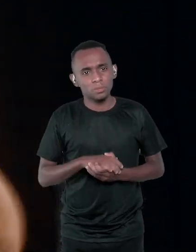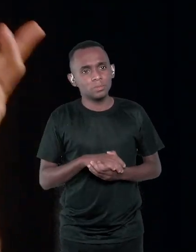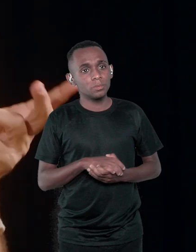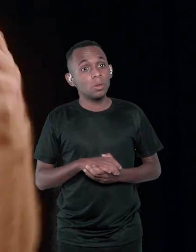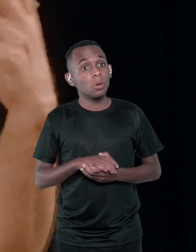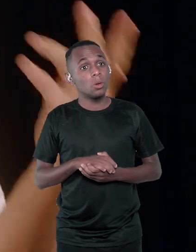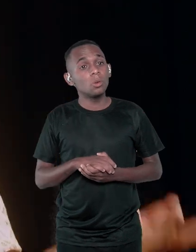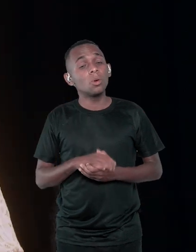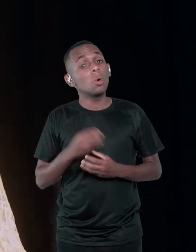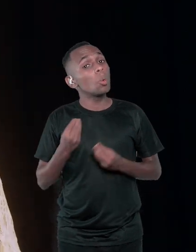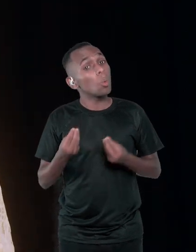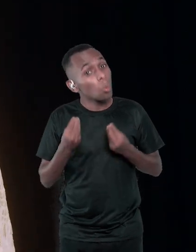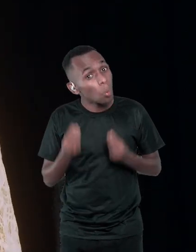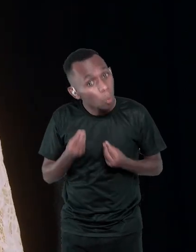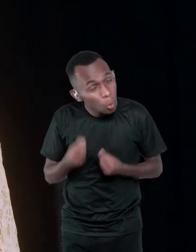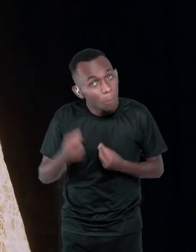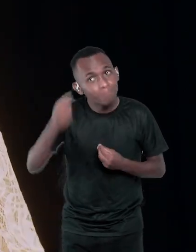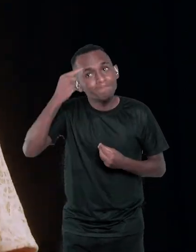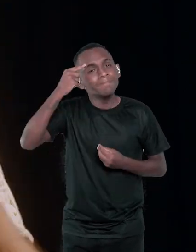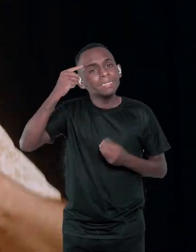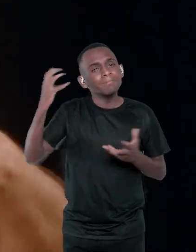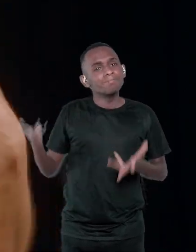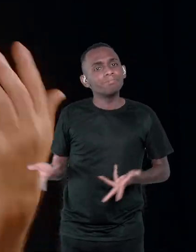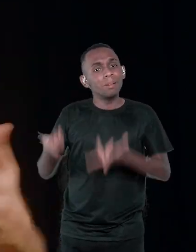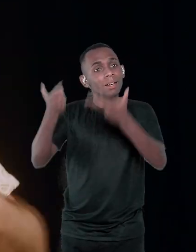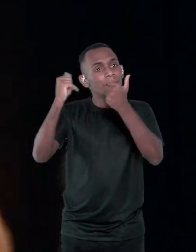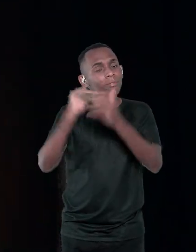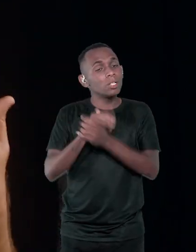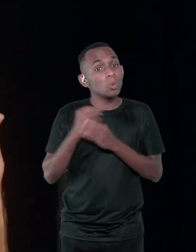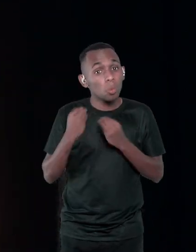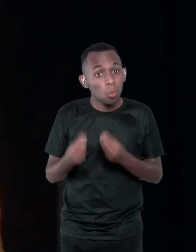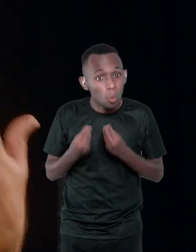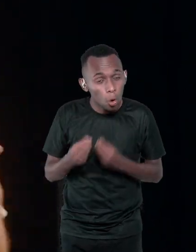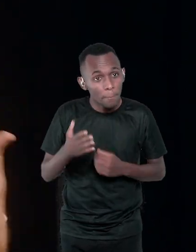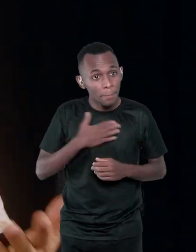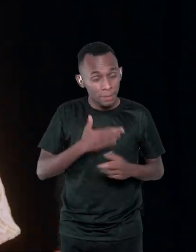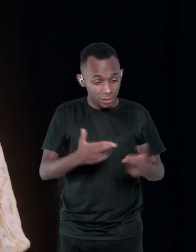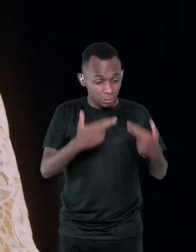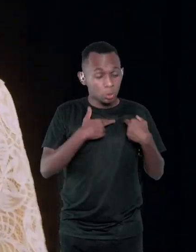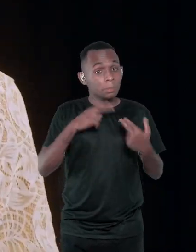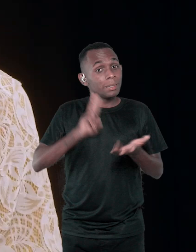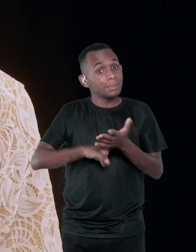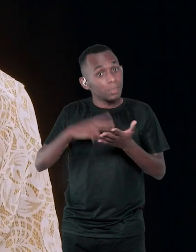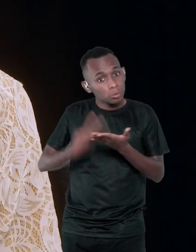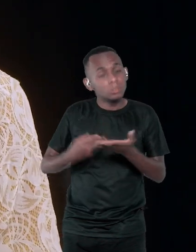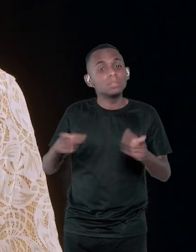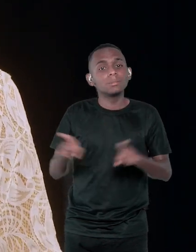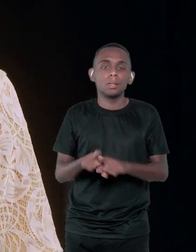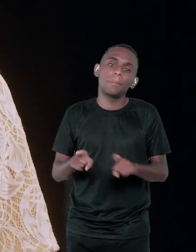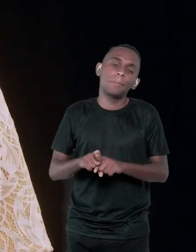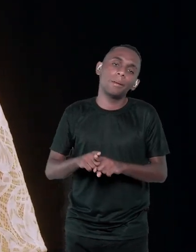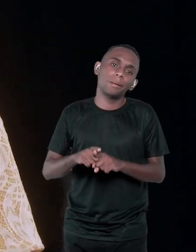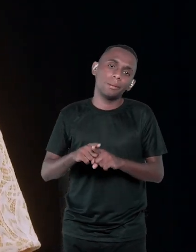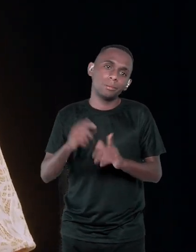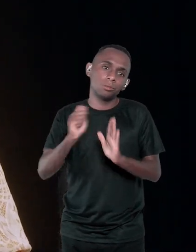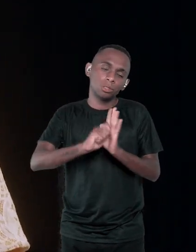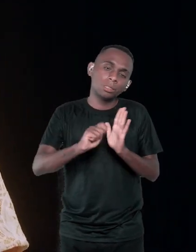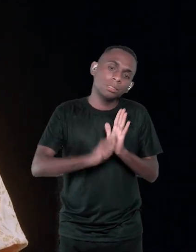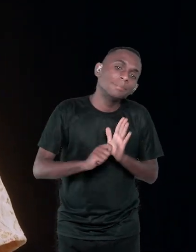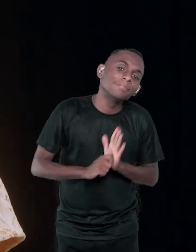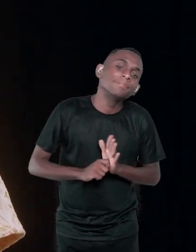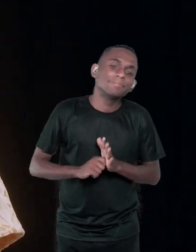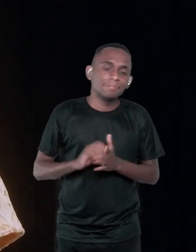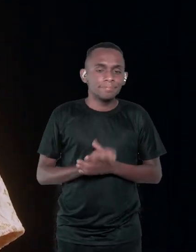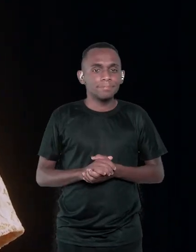E olha como a cabeça das pessoas é incrível. E olha a minha responsabilidade de traduzir uma coisa dessa em livro, justamente,